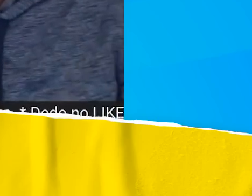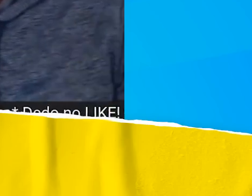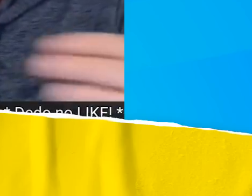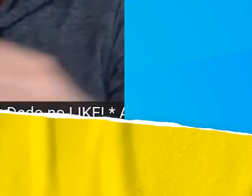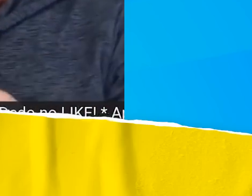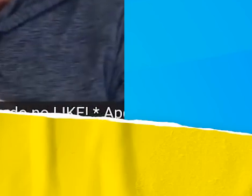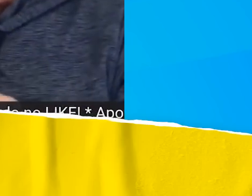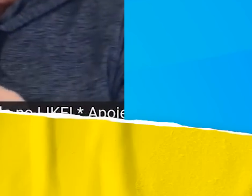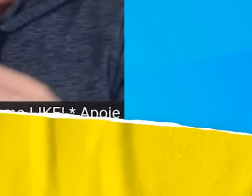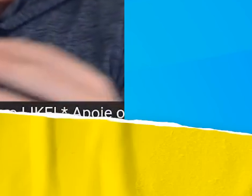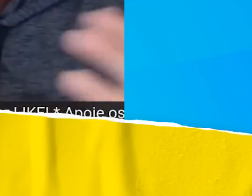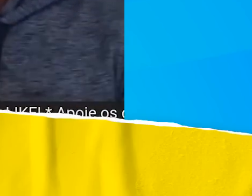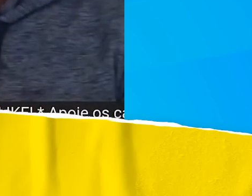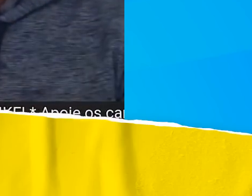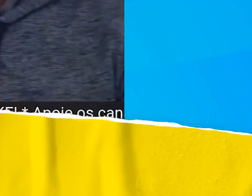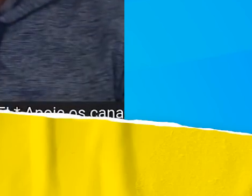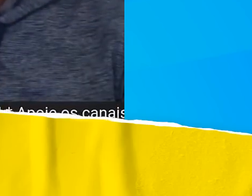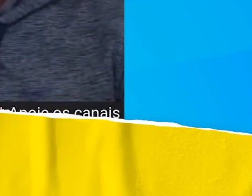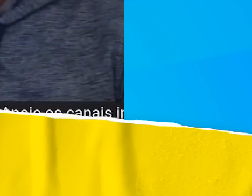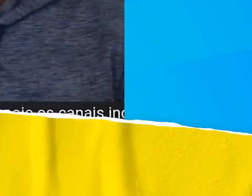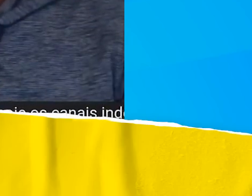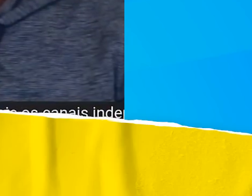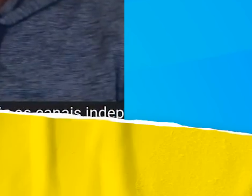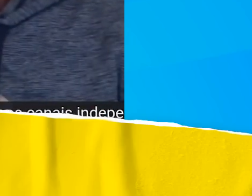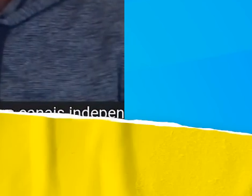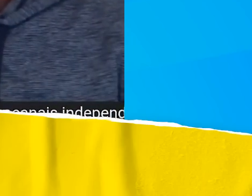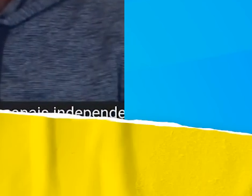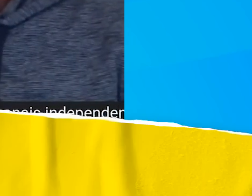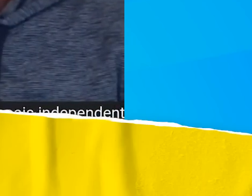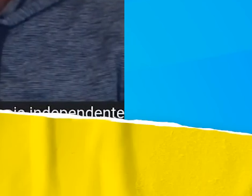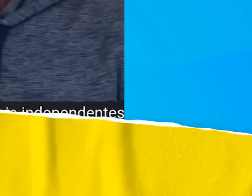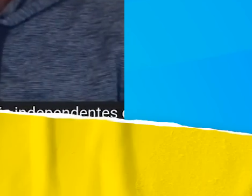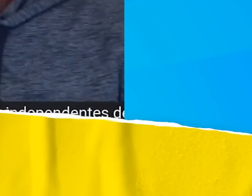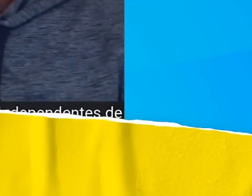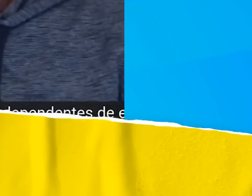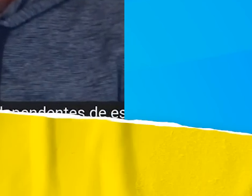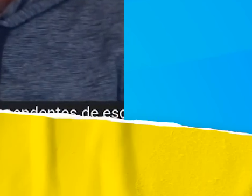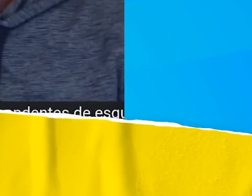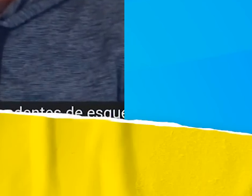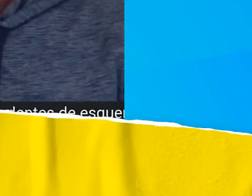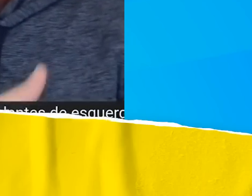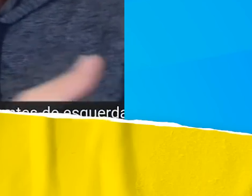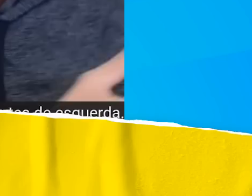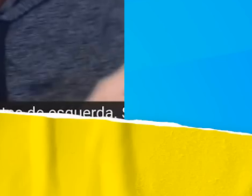Não, eu nunca interagi com golpistas. Mas, meu filho, tá gravado